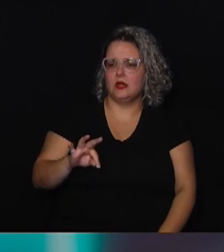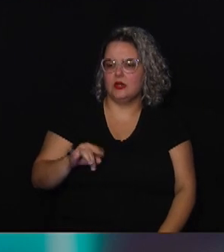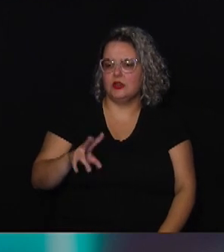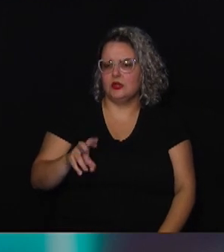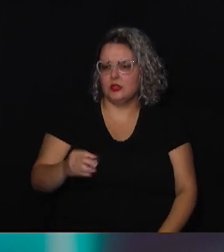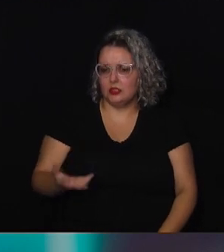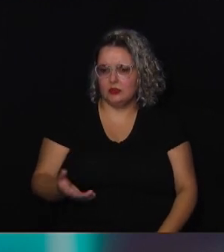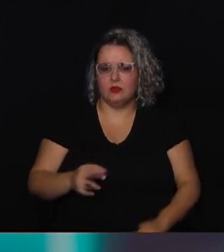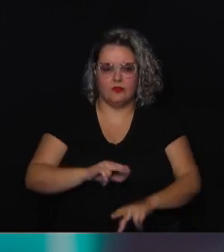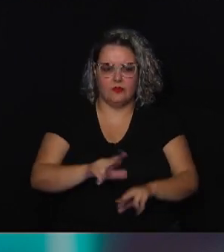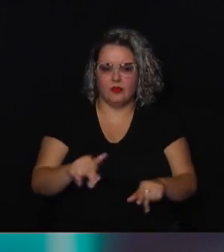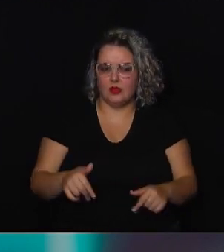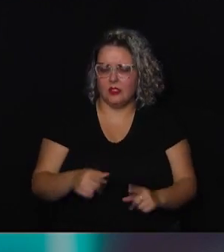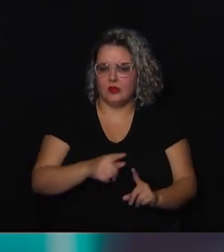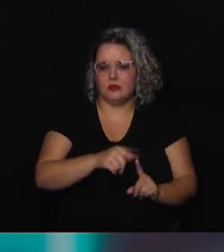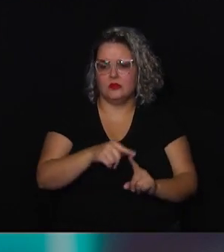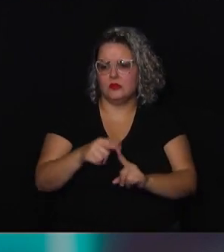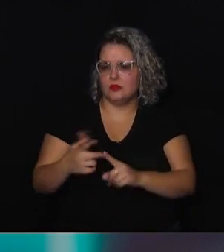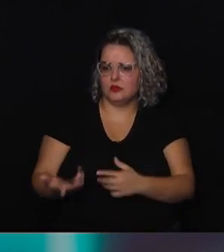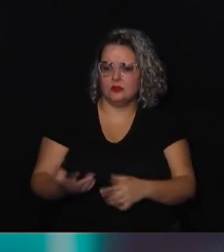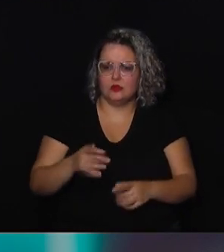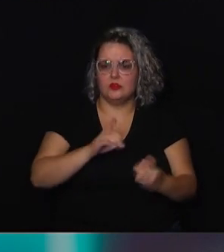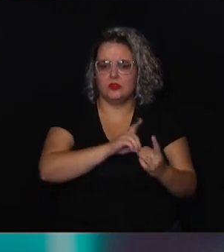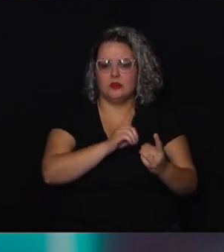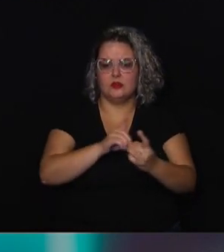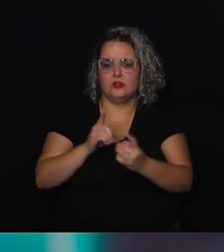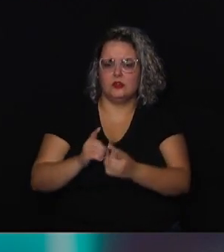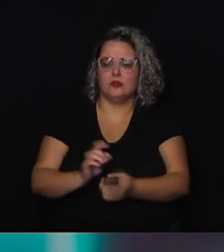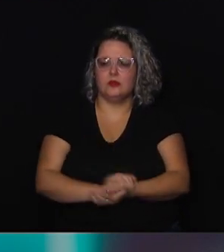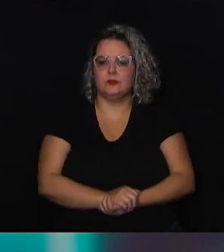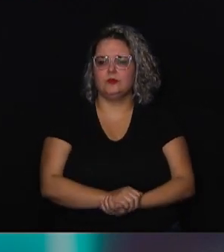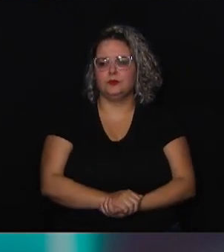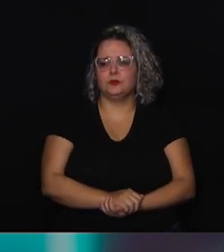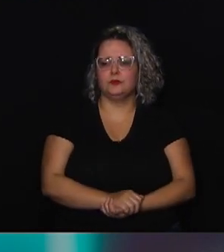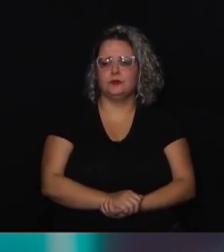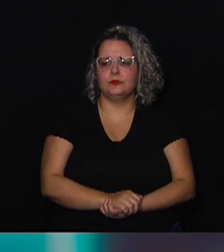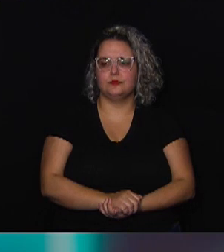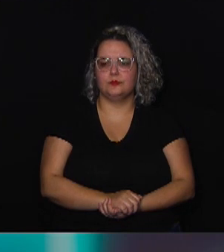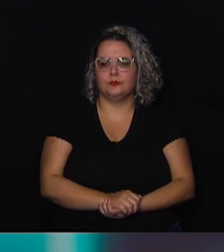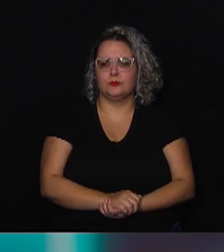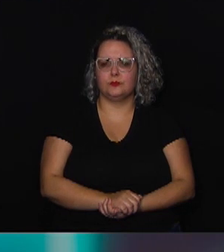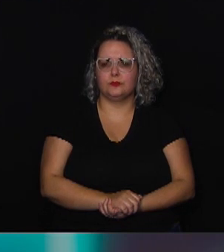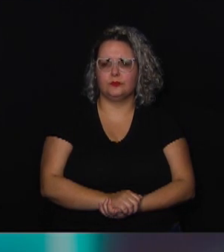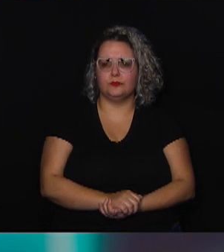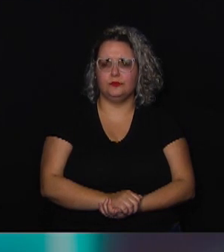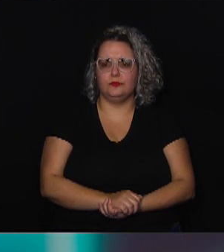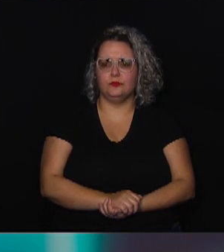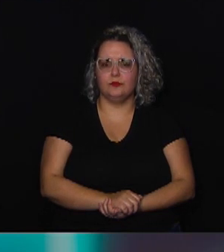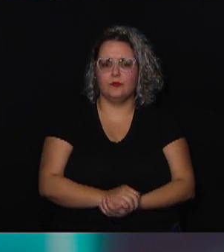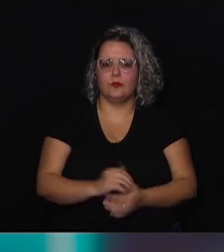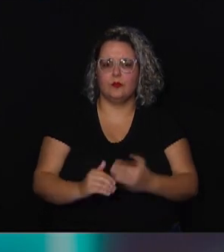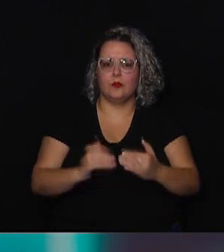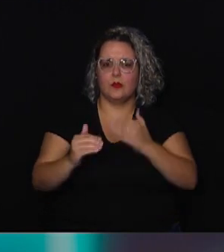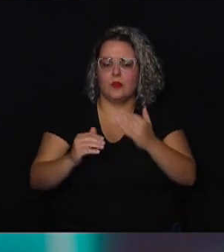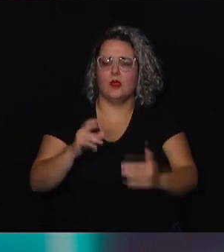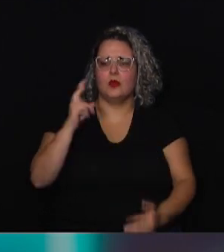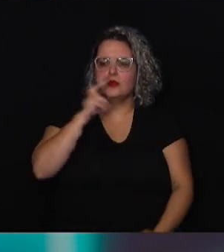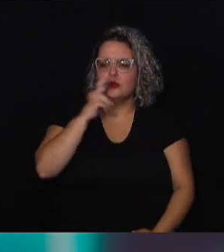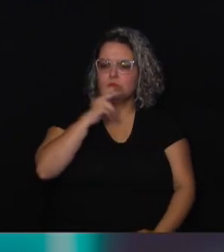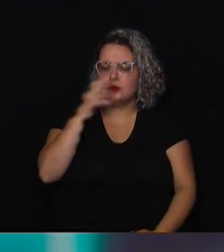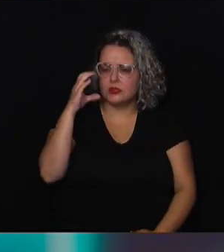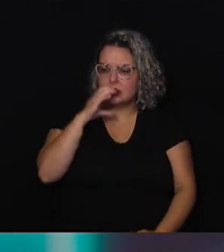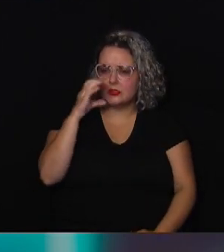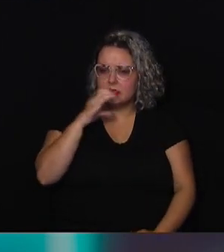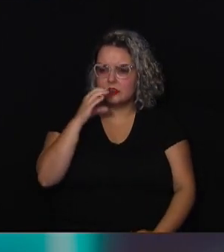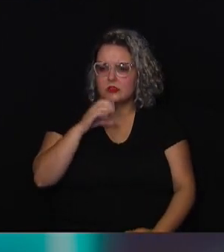que são realizados na atenção básica, 1.910.738. A produção da urgência e emergência, da